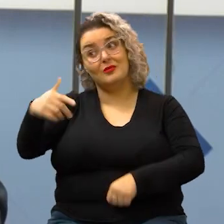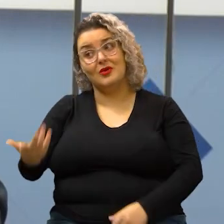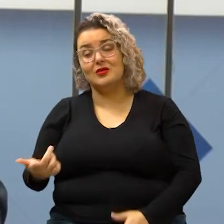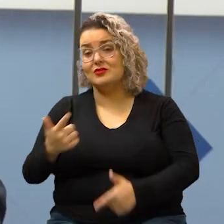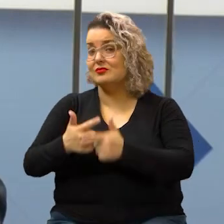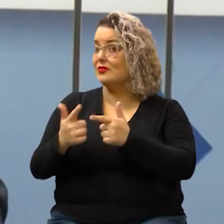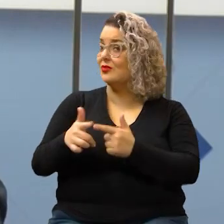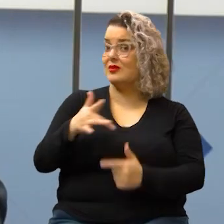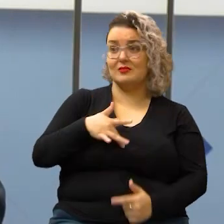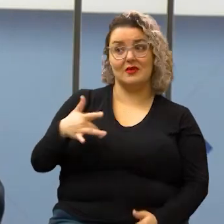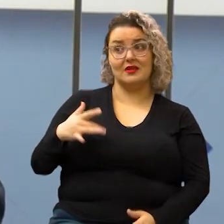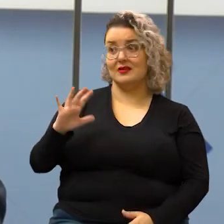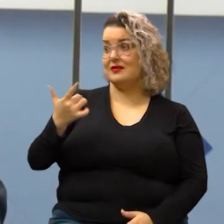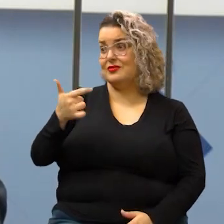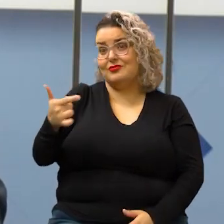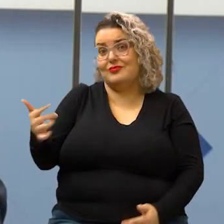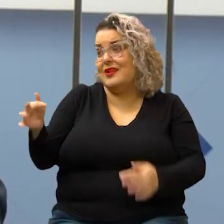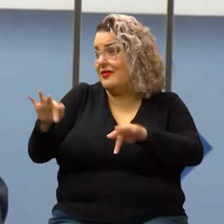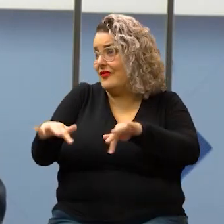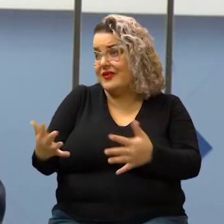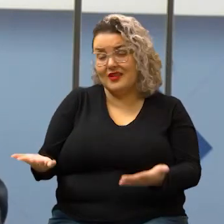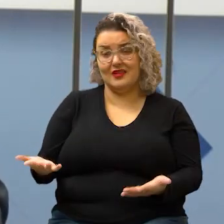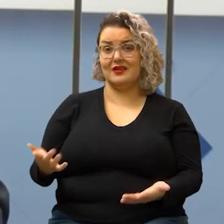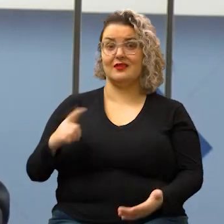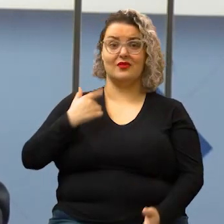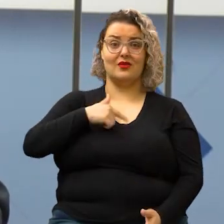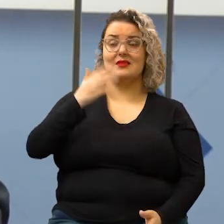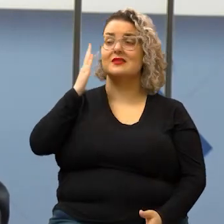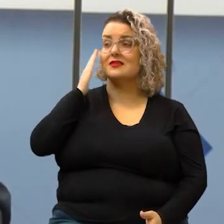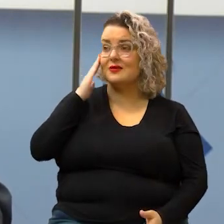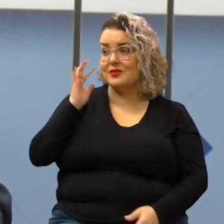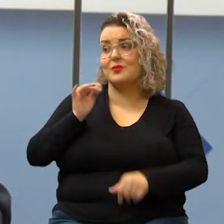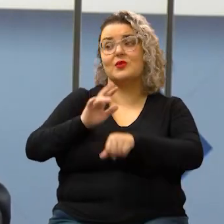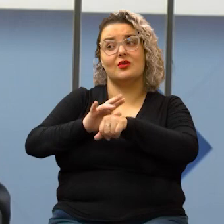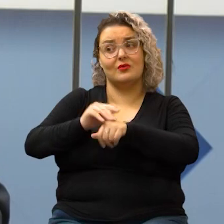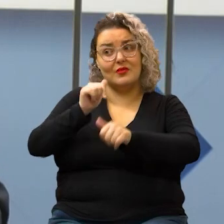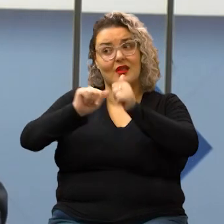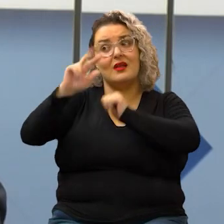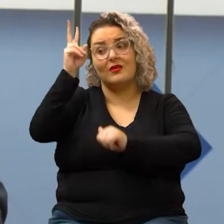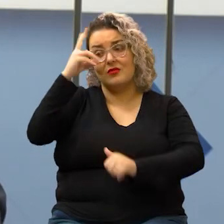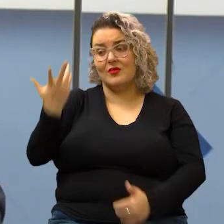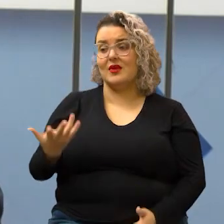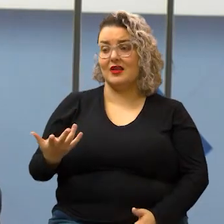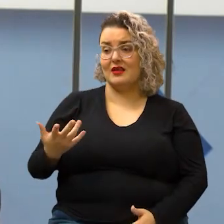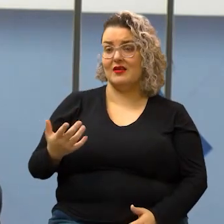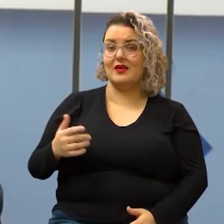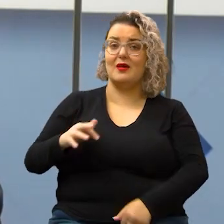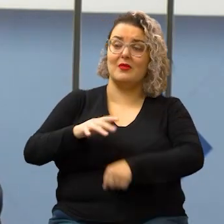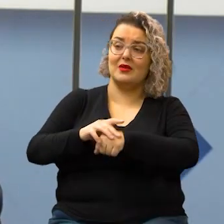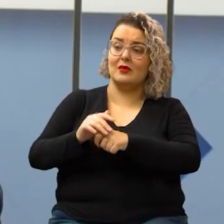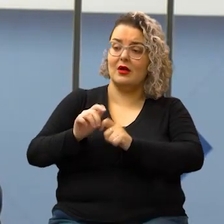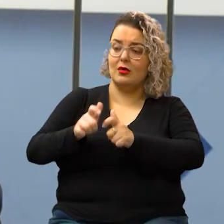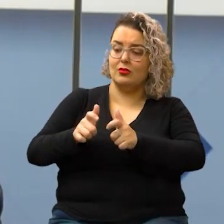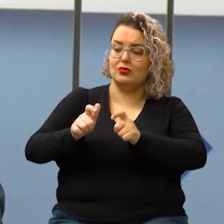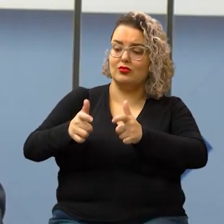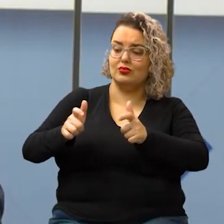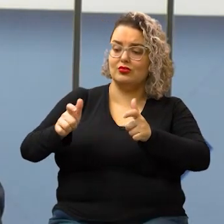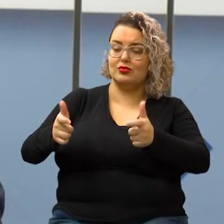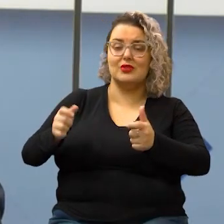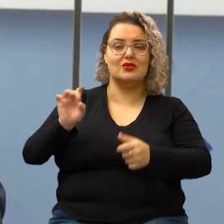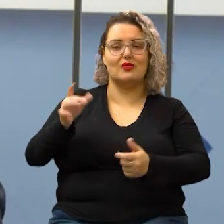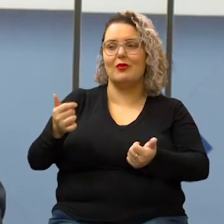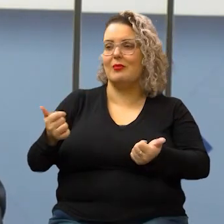saúde começam a ocorrer e aí não tem fim. Nós sabemos o que é a doença do alcoolismo. É uma doença progressiva. Ela